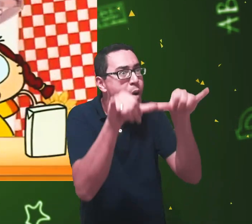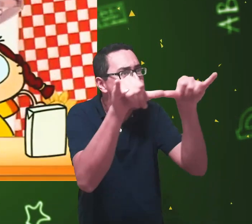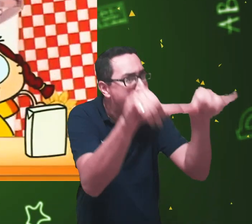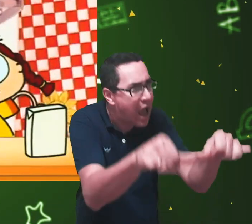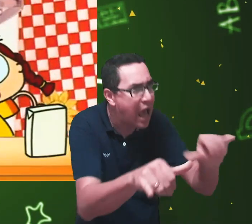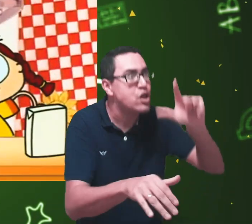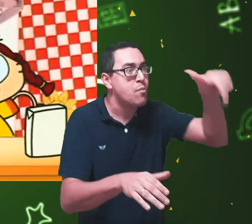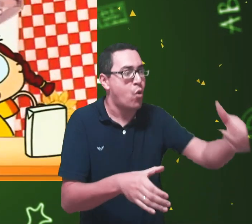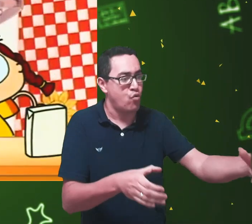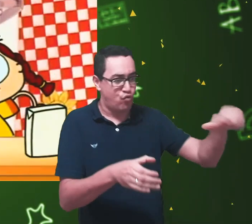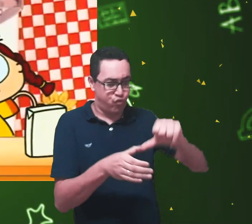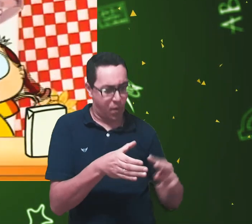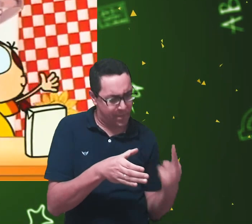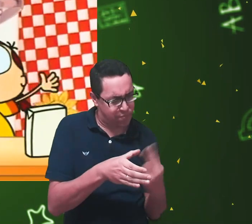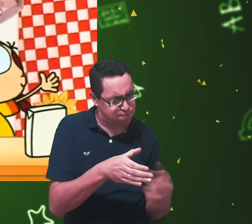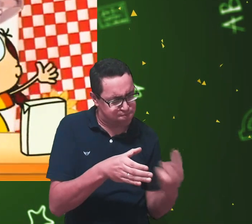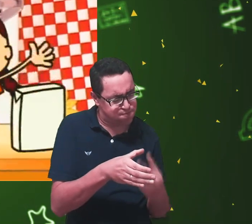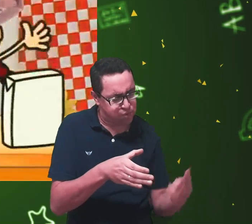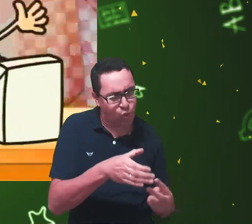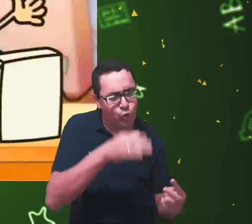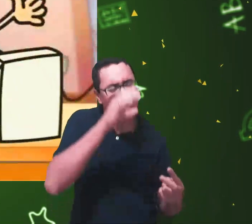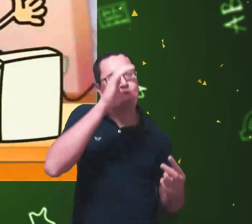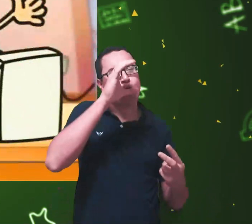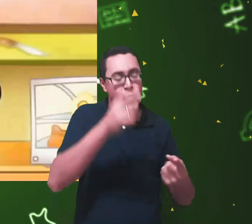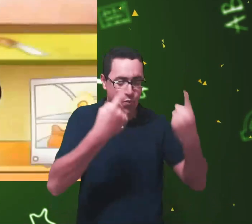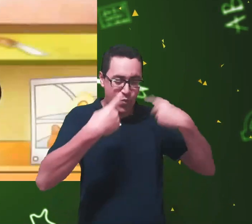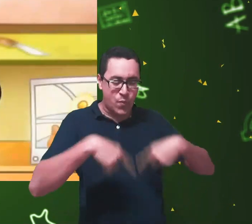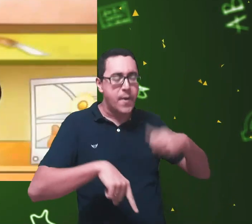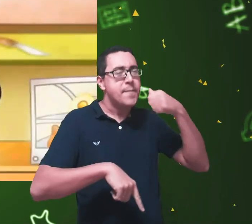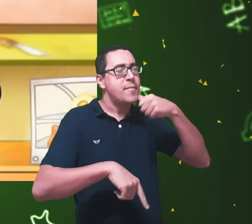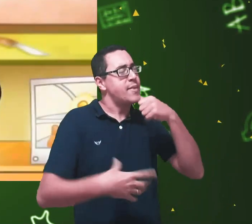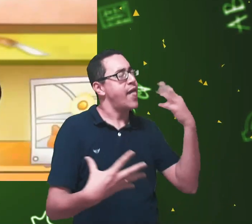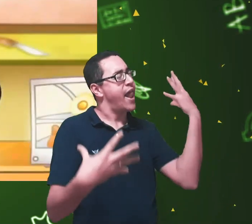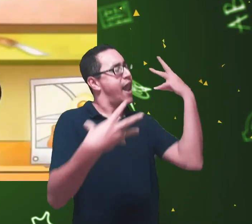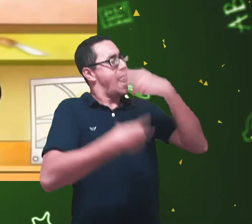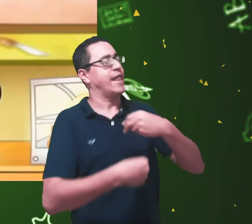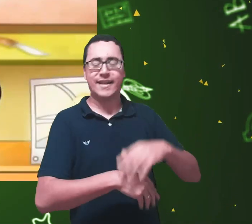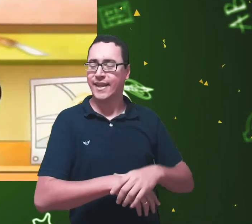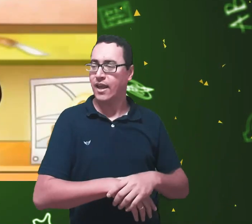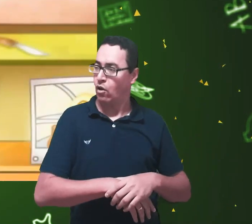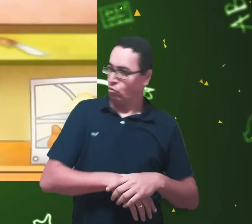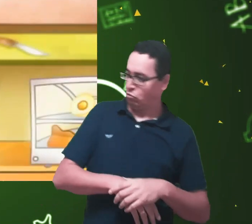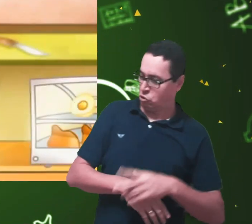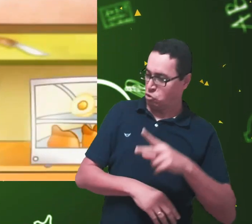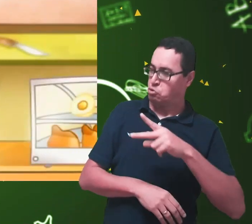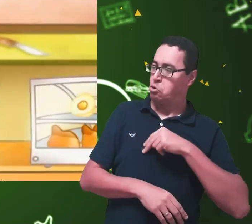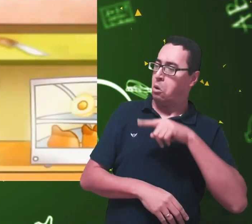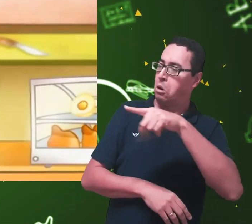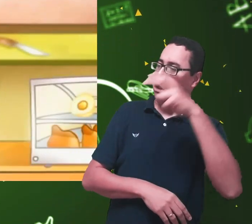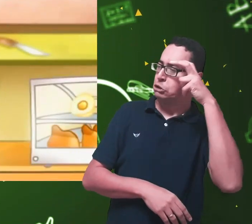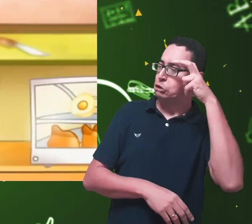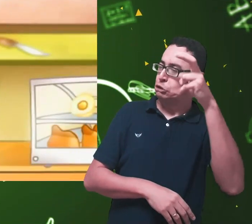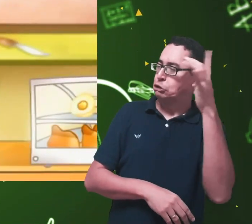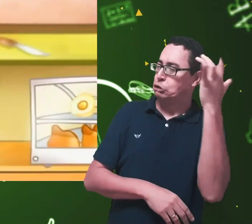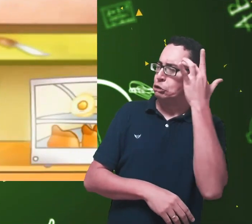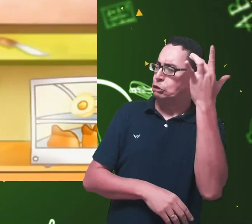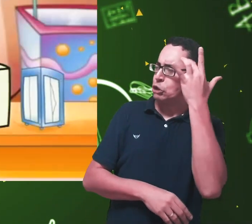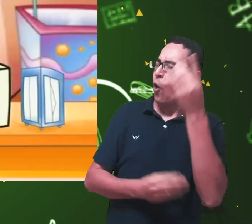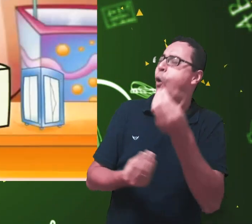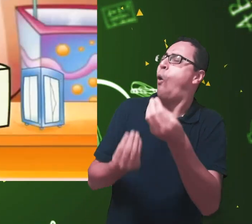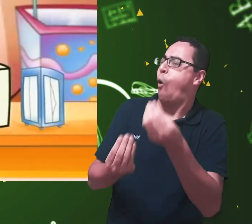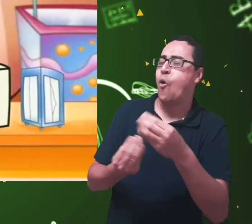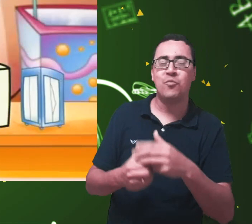vitamina e agora alimenta uma linda menina! Nossa, Kika, de onde vem tanta